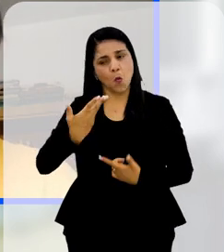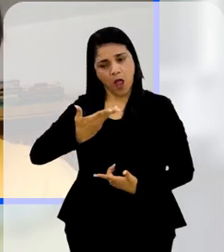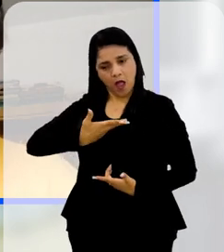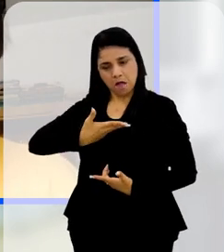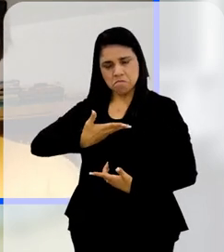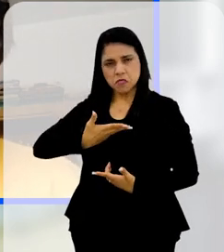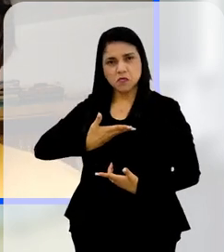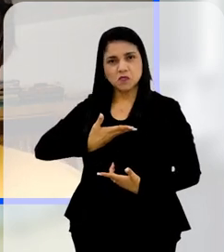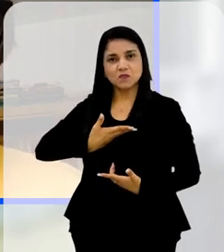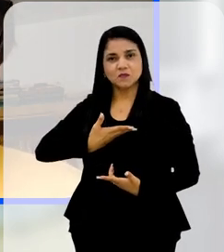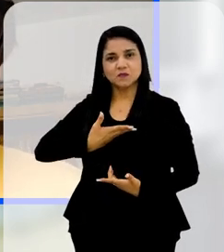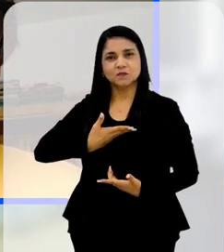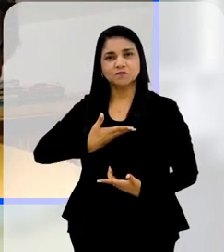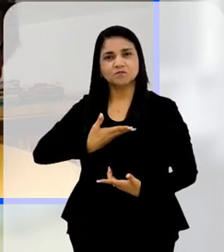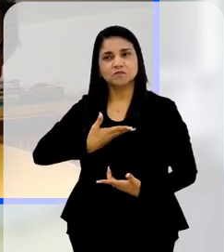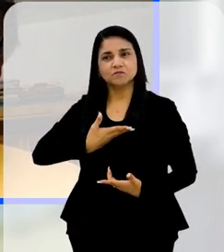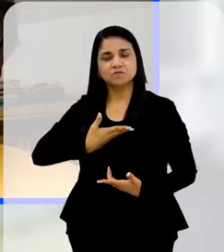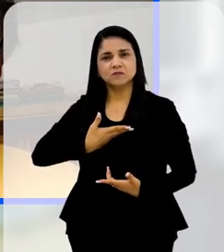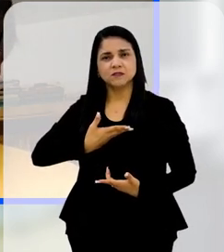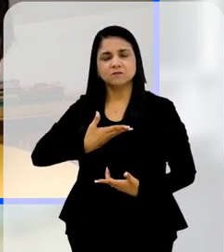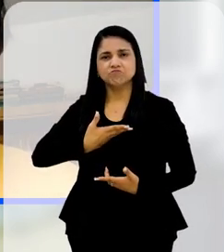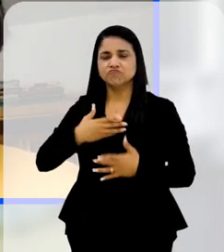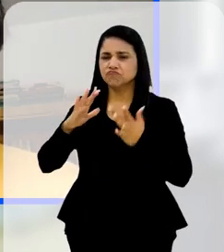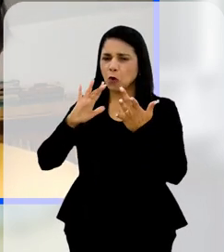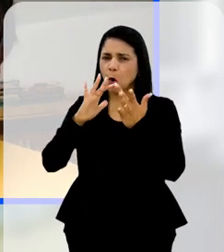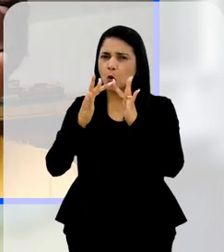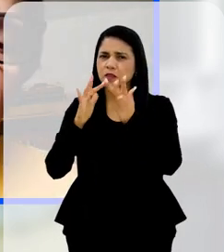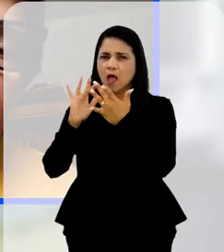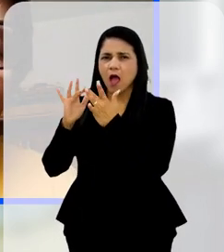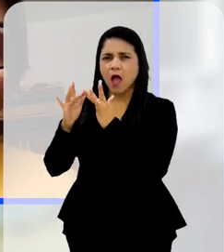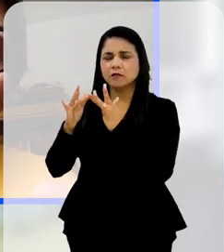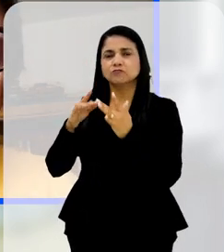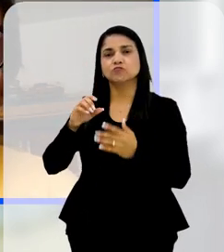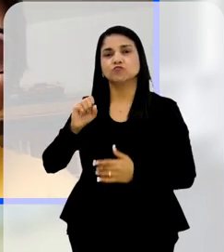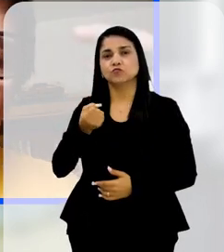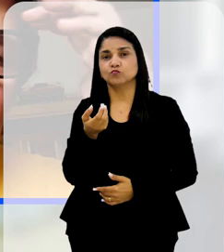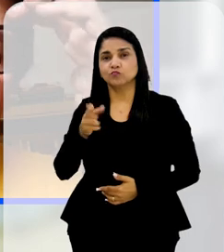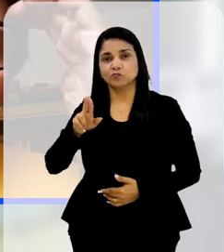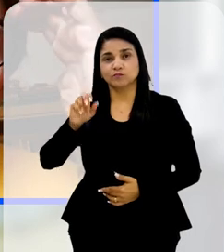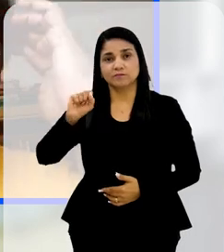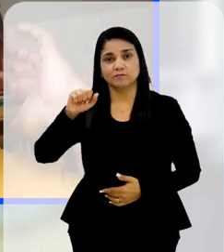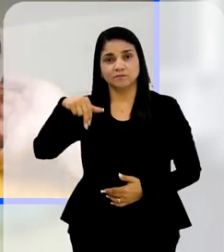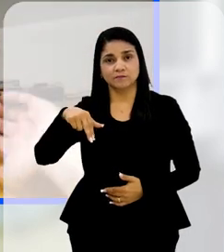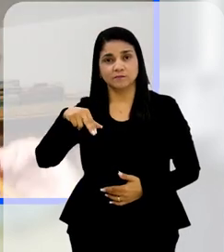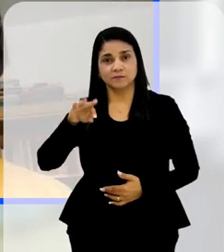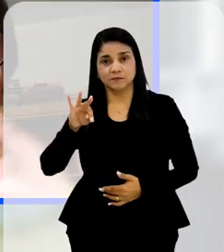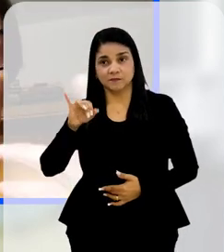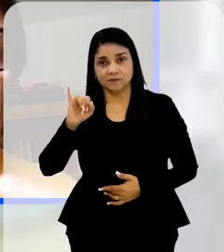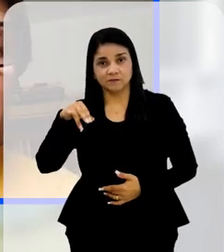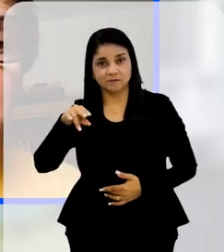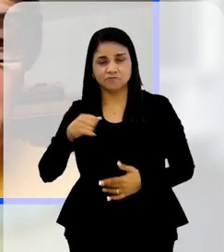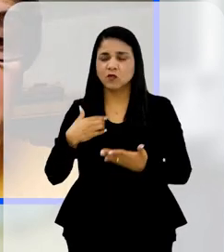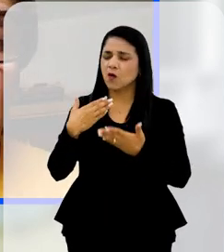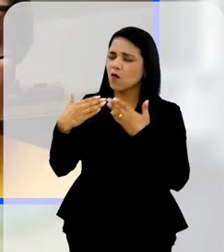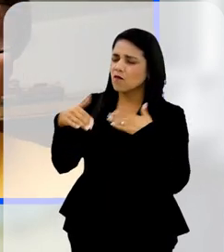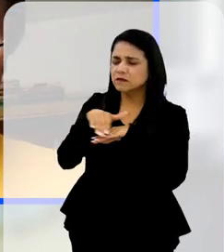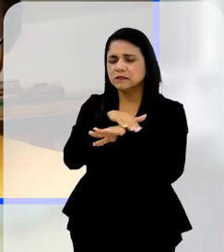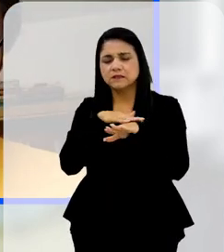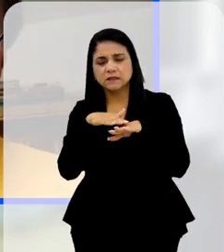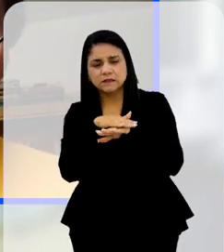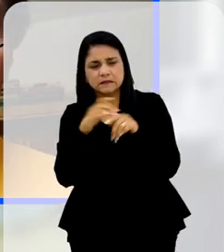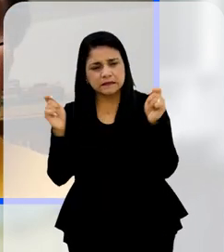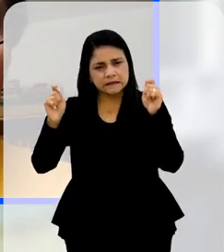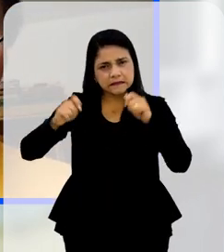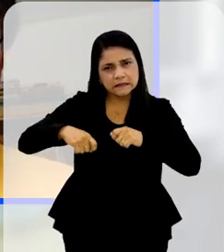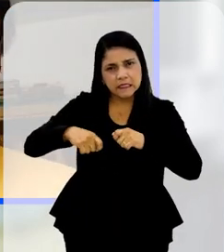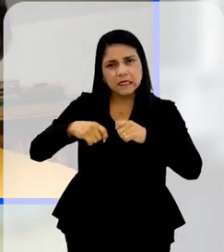me colocou em contato com o Dr. Santini, né? E a gente começou a conversar sobre a possibilidade de fazer a biografia do Sistema